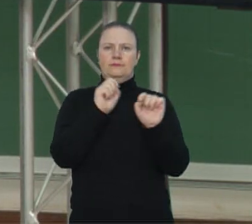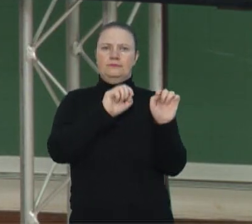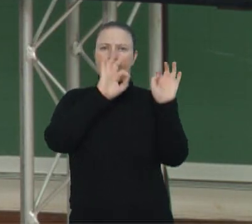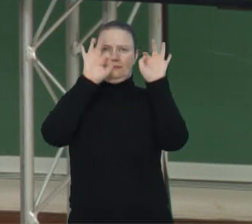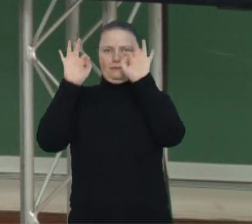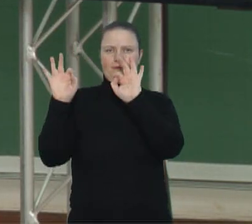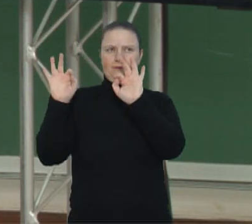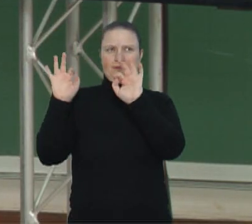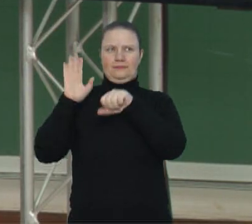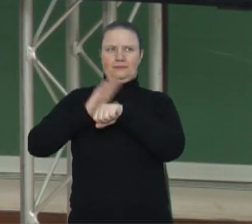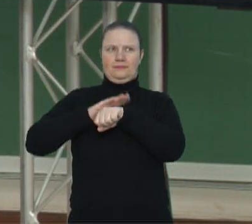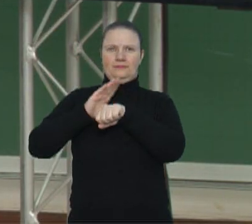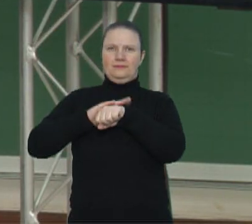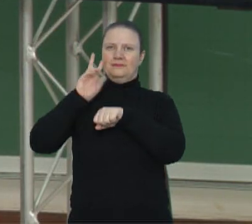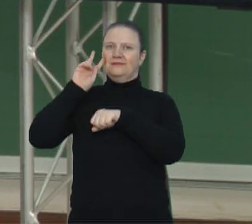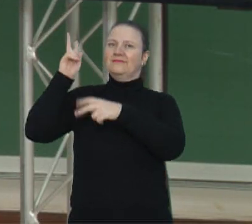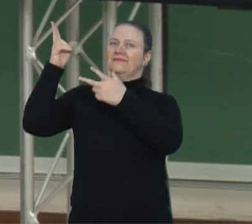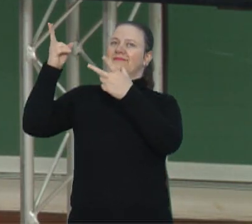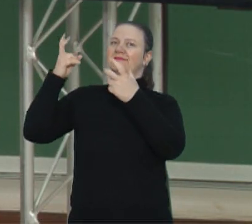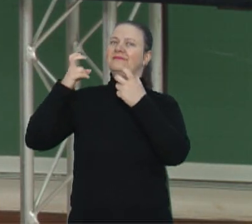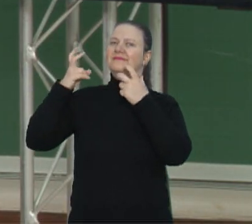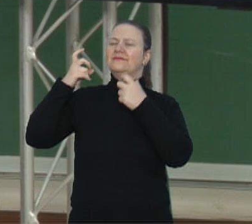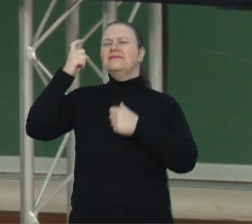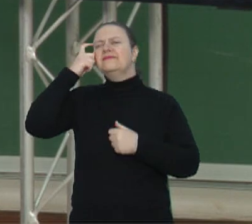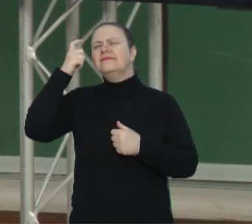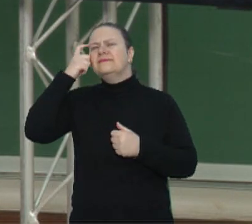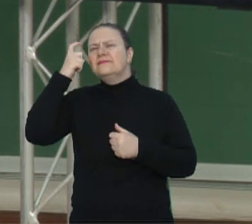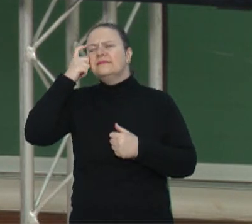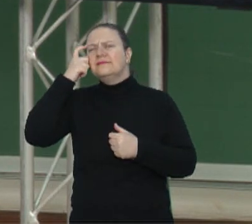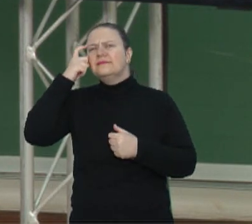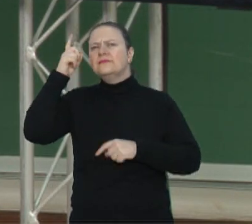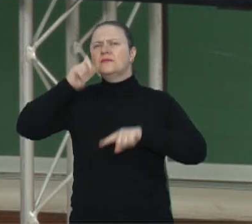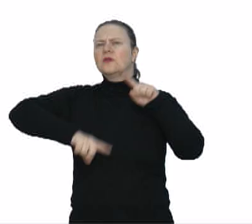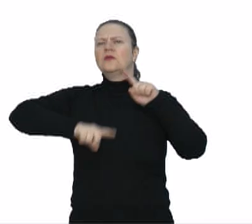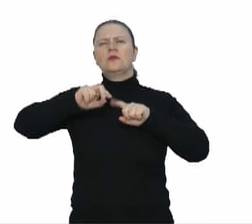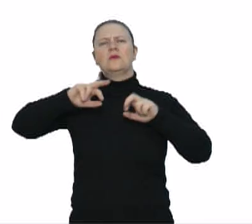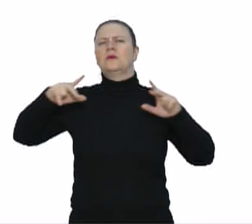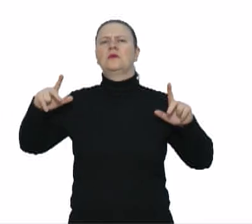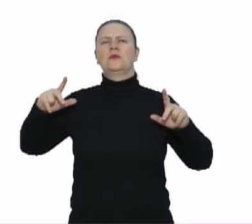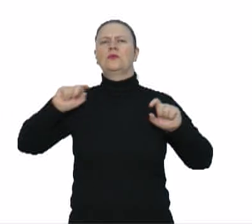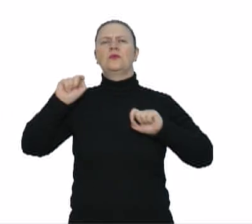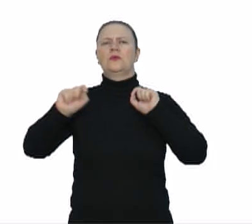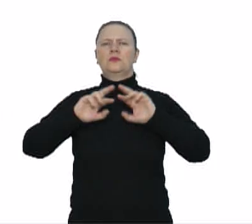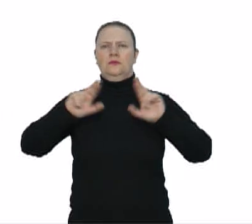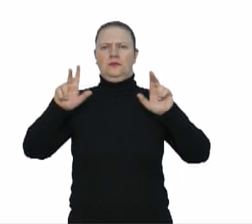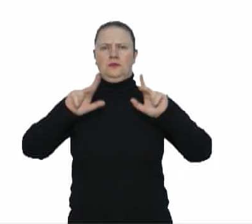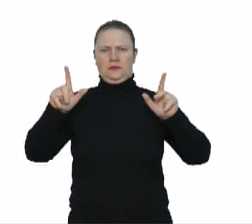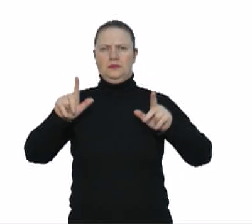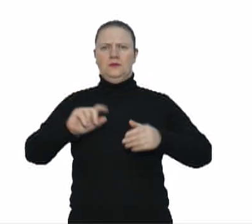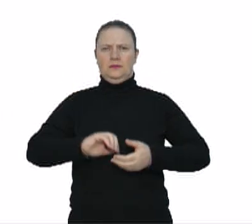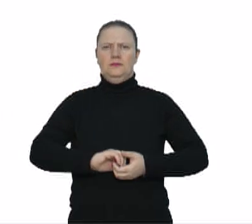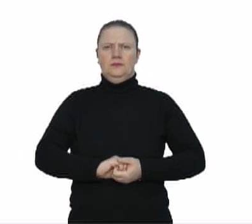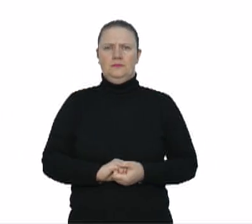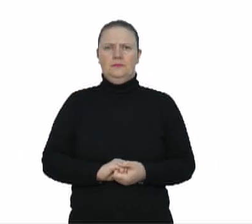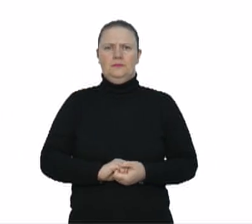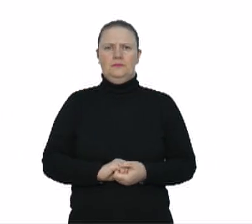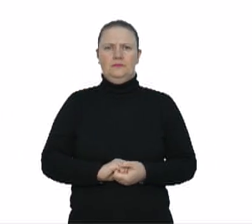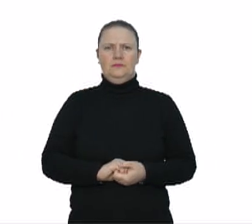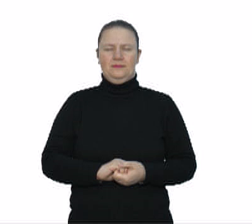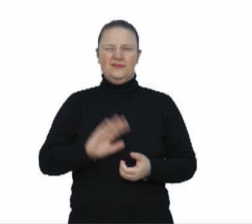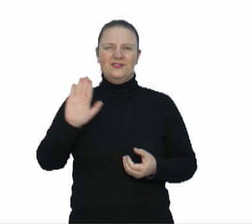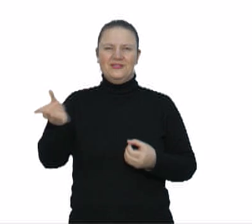imagem, tempinho para vocês pensarem sobre os materiais e quais são as diferenciações.